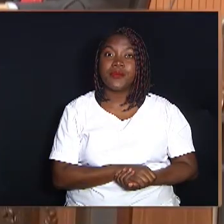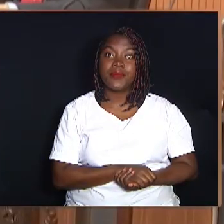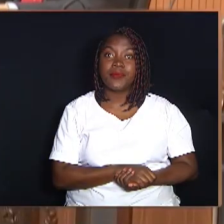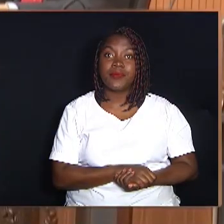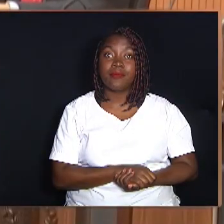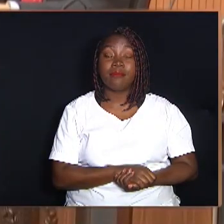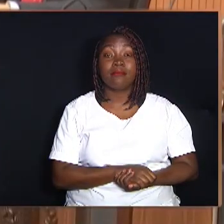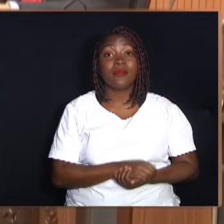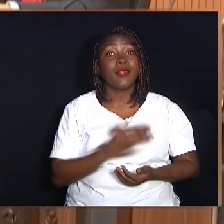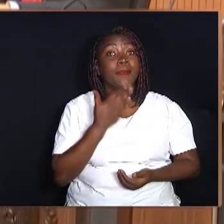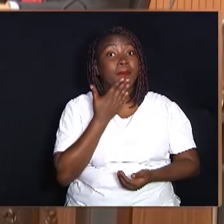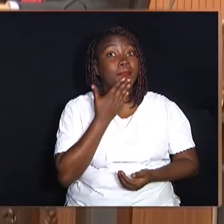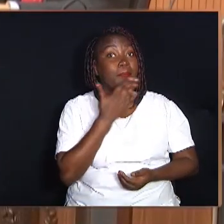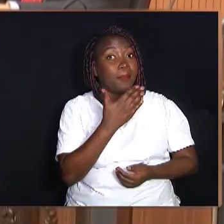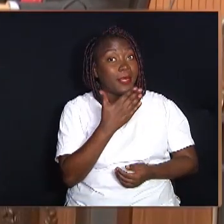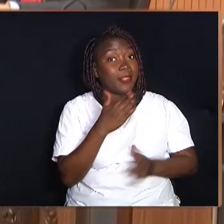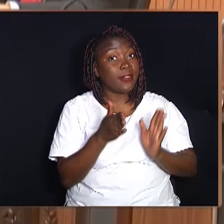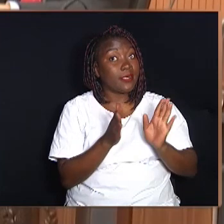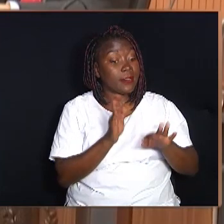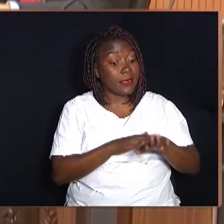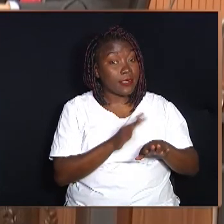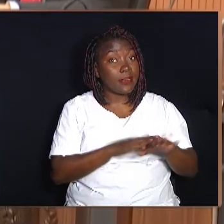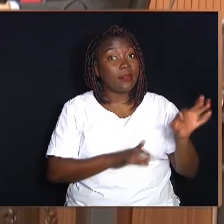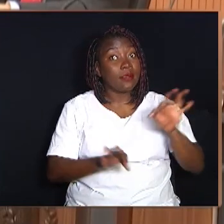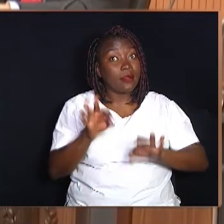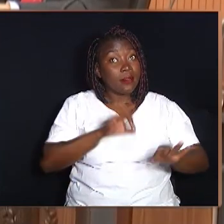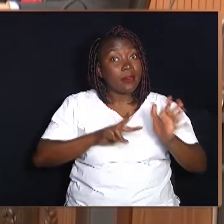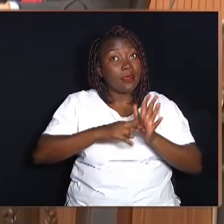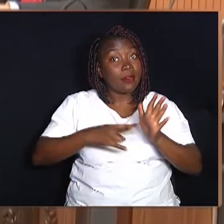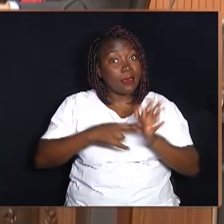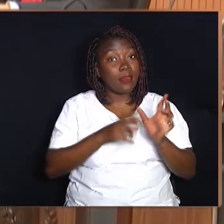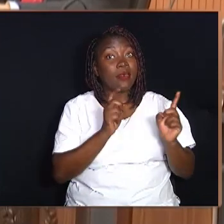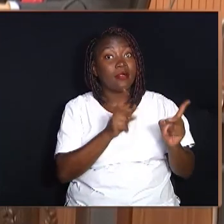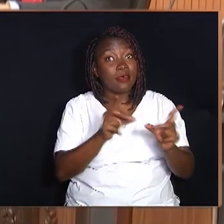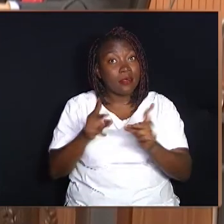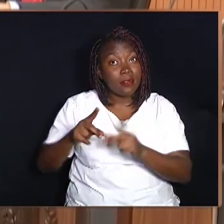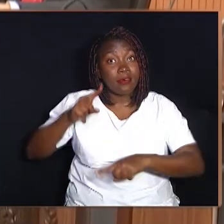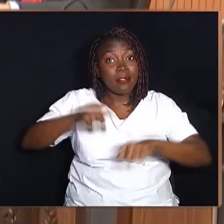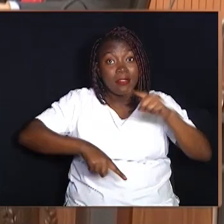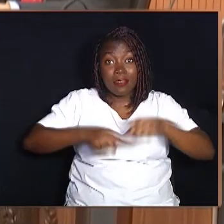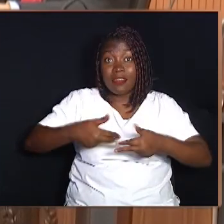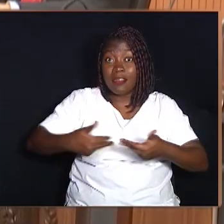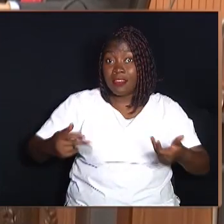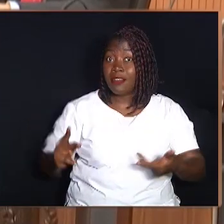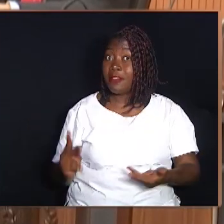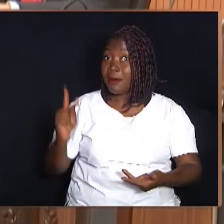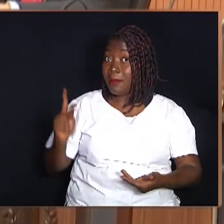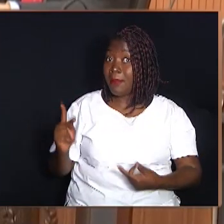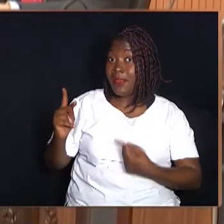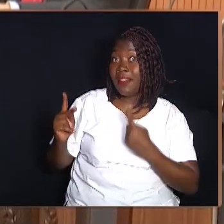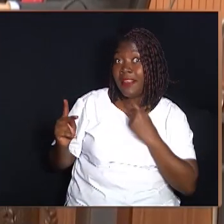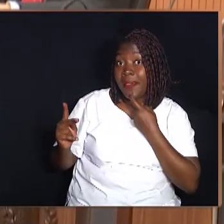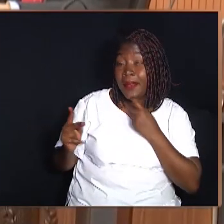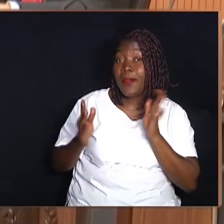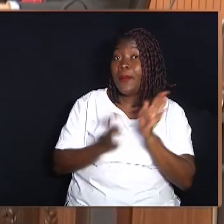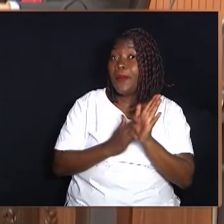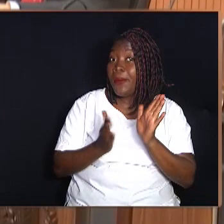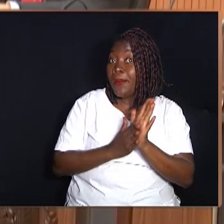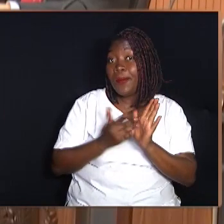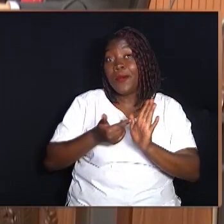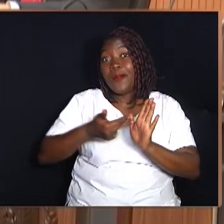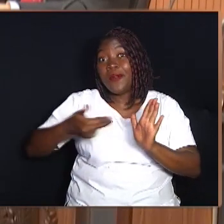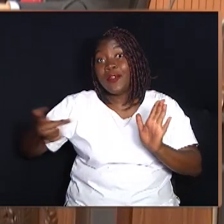Uma petição produzida pelo Sindicato do Comércio Varejista de Derivados de Petróleo de Campinas propõe, entre outras coisas,